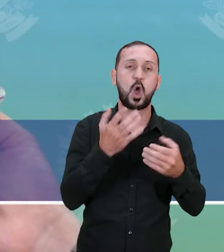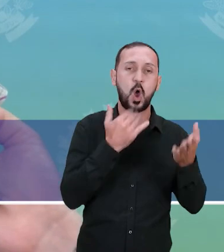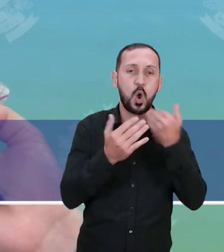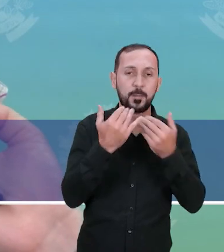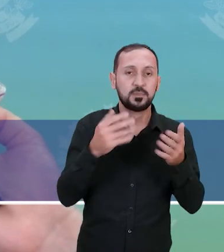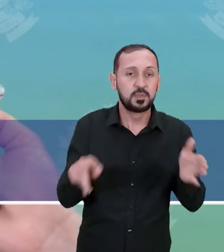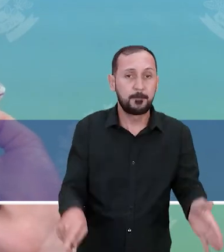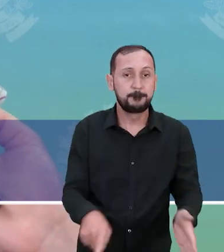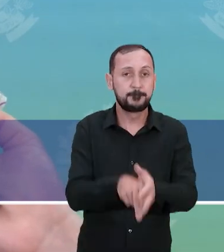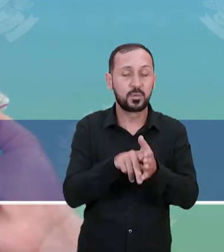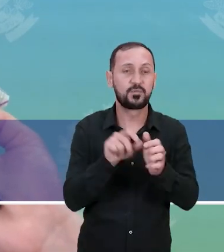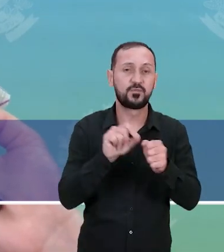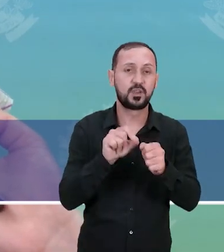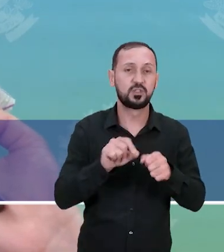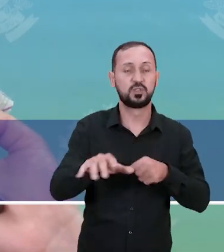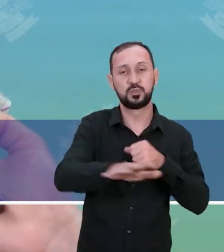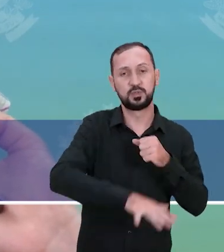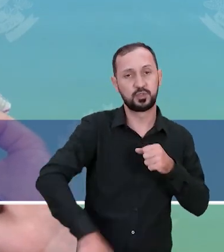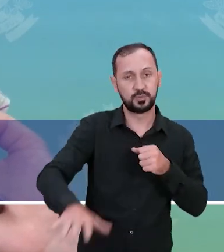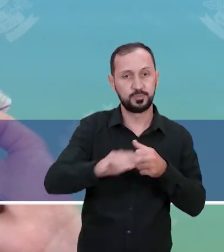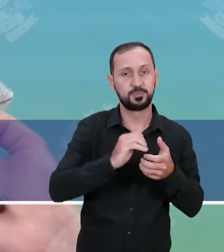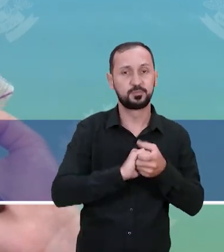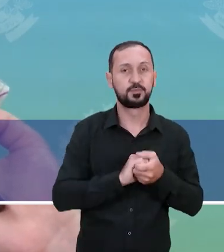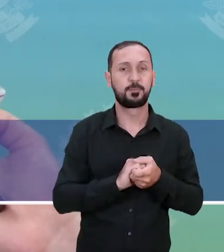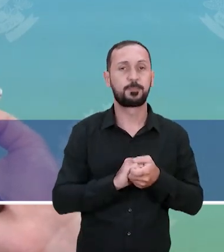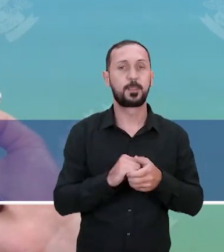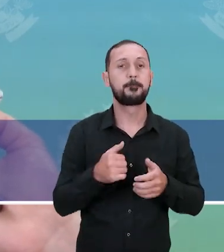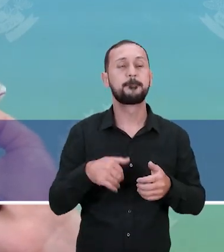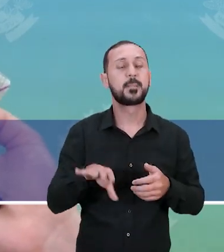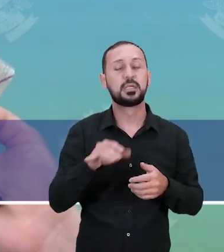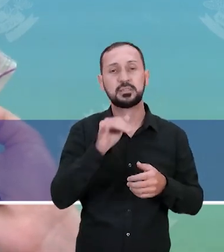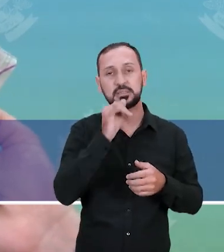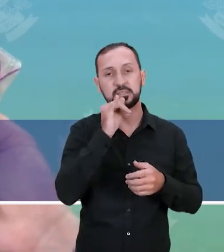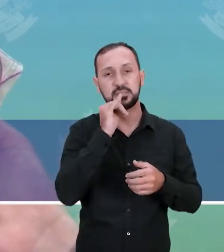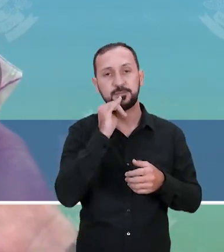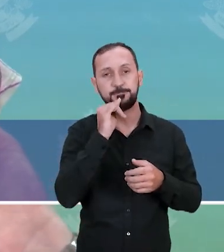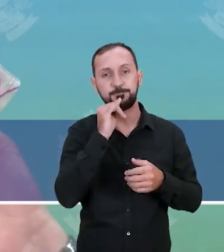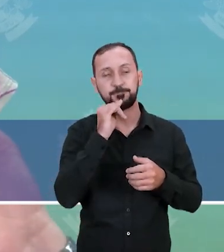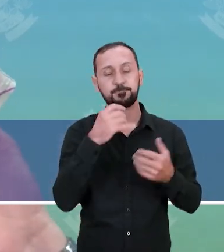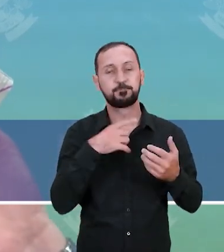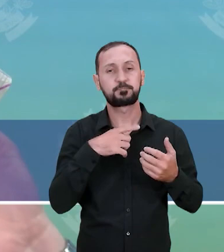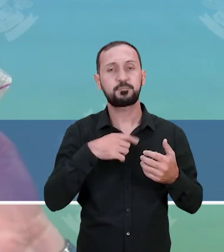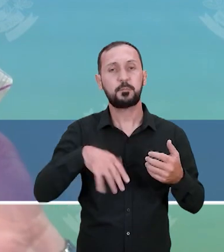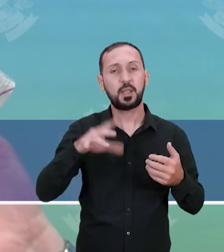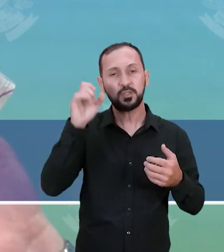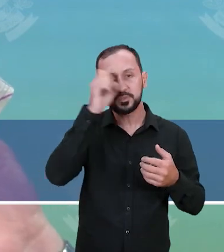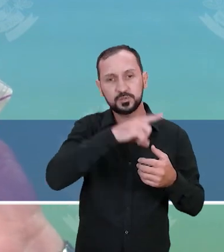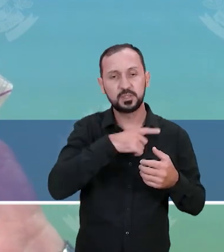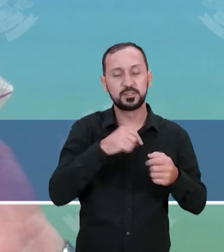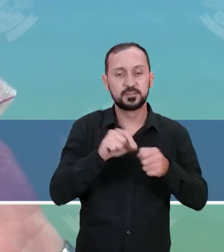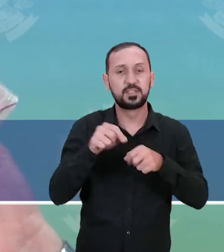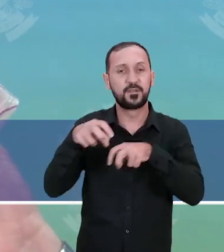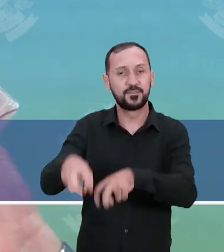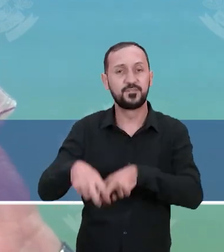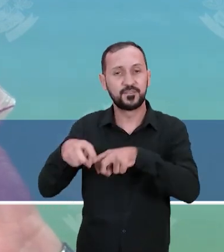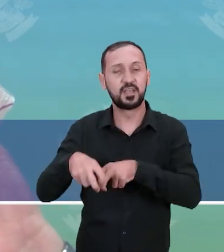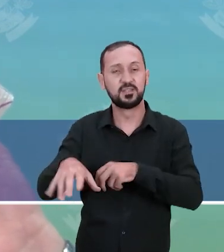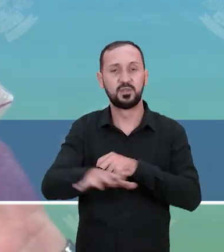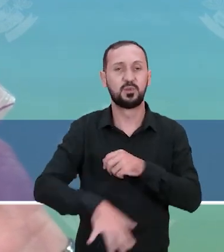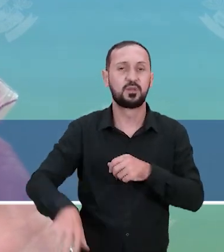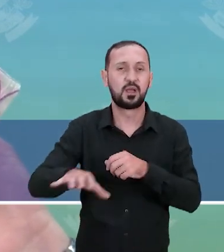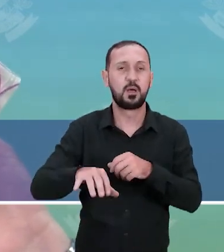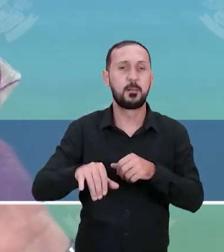volte a consumir alimentos que sejam produzidos localmente. Quanto mais fora quanto mais difícil de ser